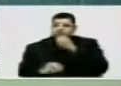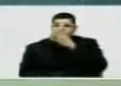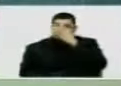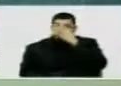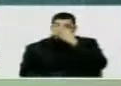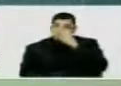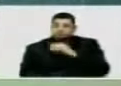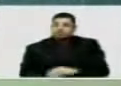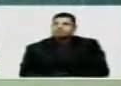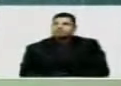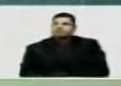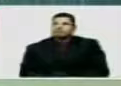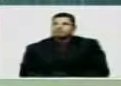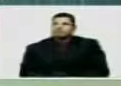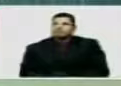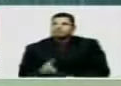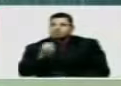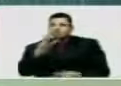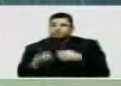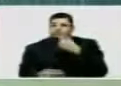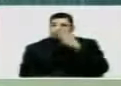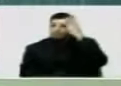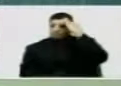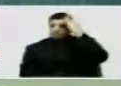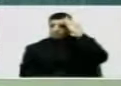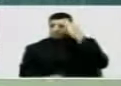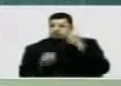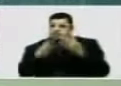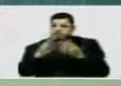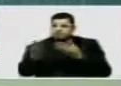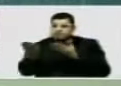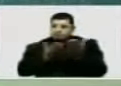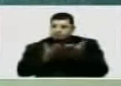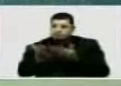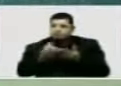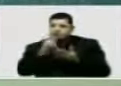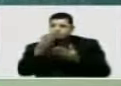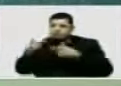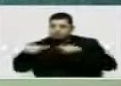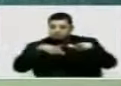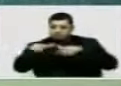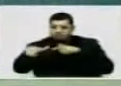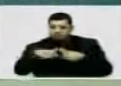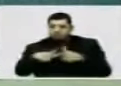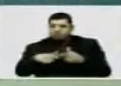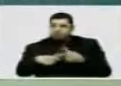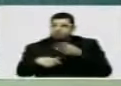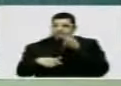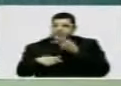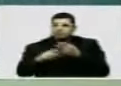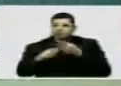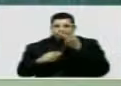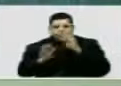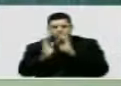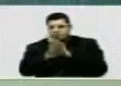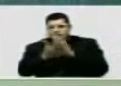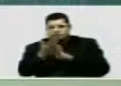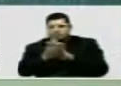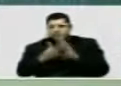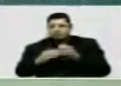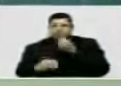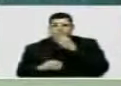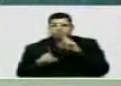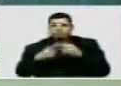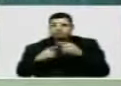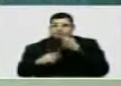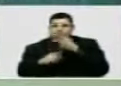produção? Quantos de nós sabemos quantos funcionários, quantos empregos? Não estou fulanizando, deputado